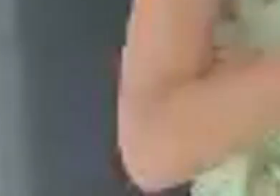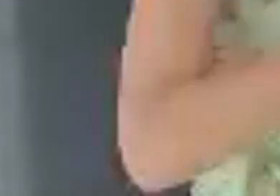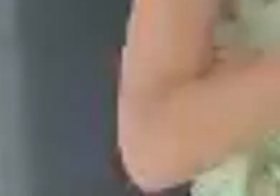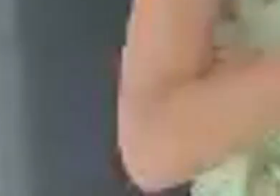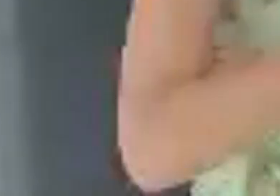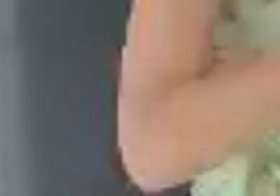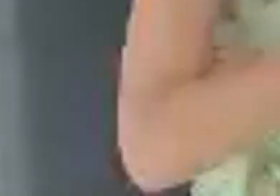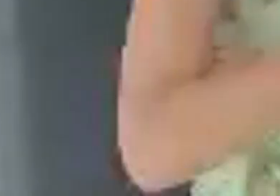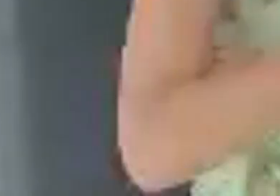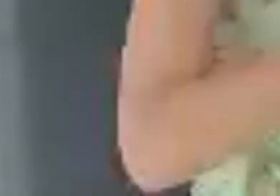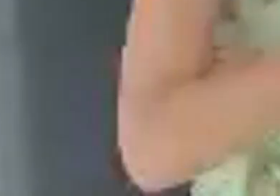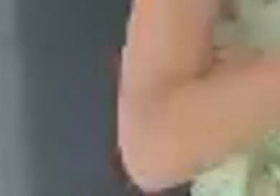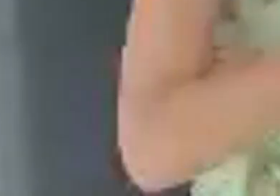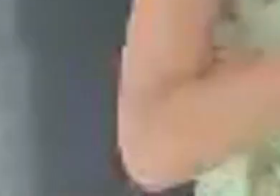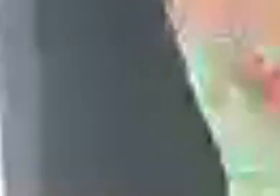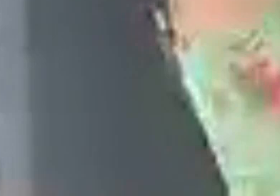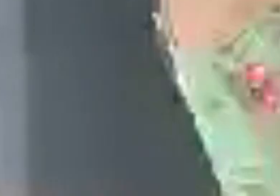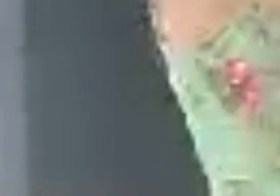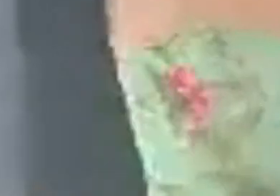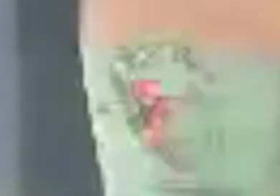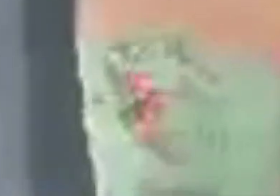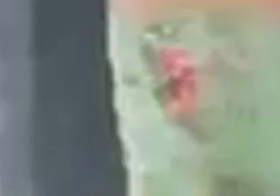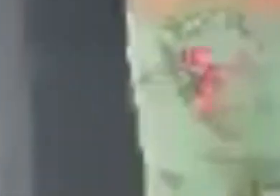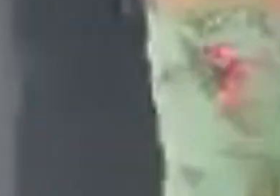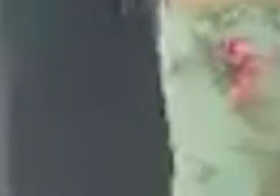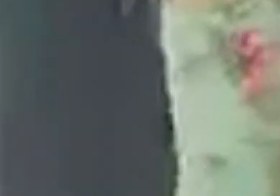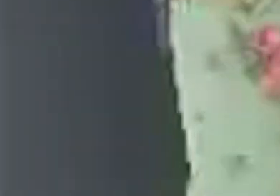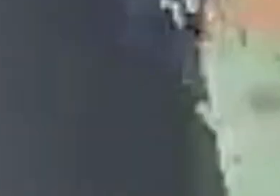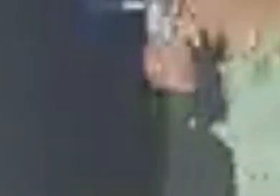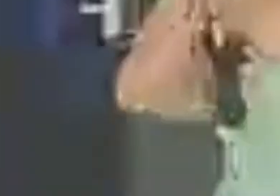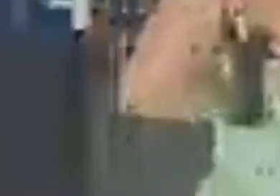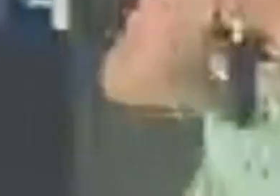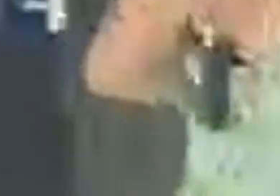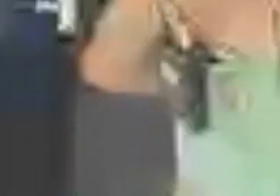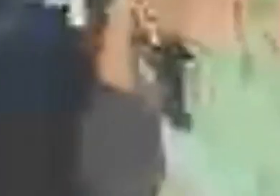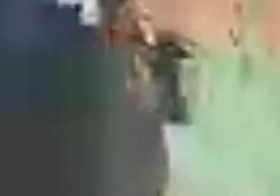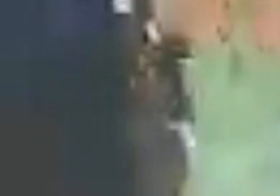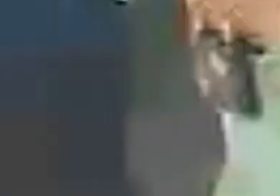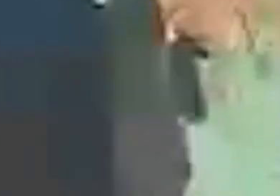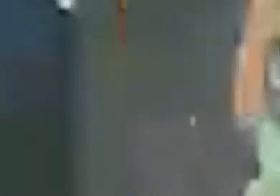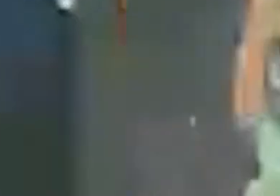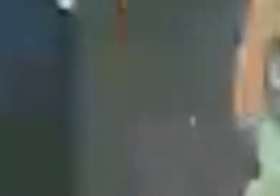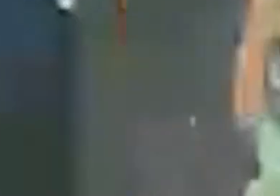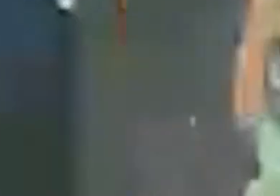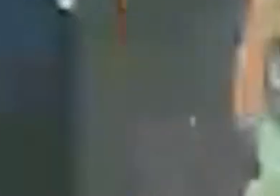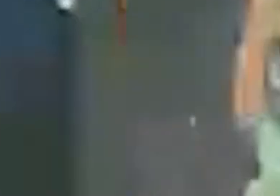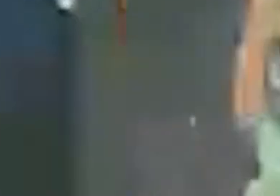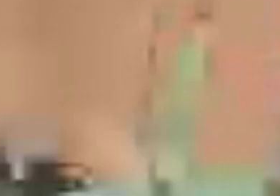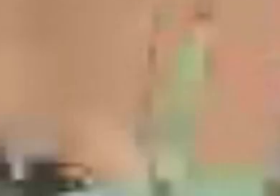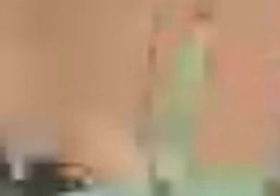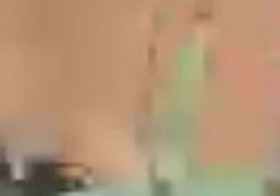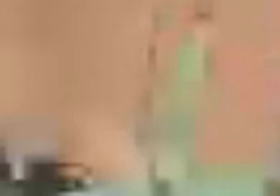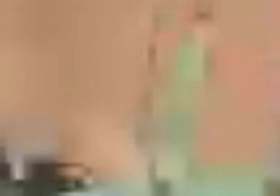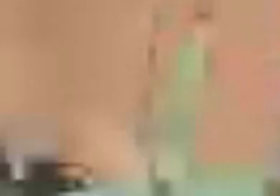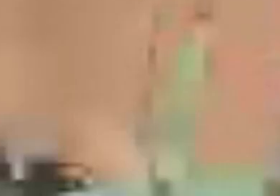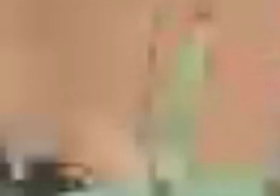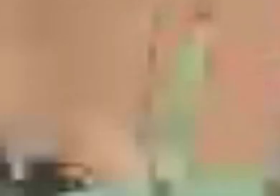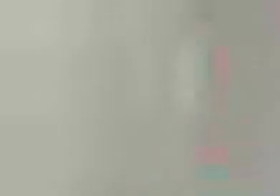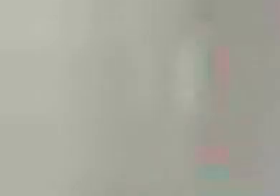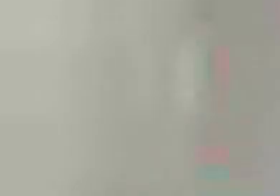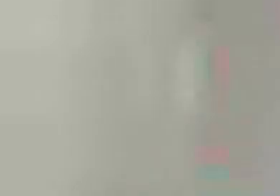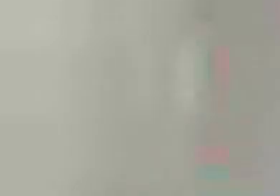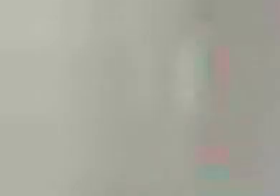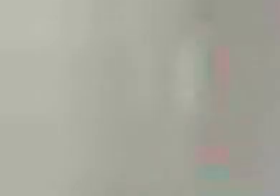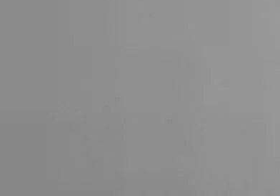que eu faço? Ela já começa bem, né? Sendo barrada aí. Posso entrar. Eu posso entrar, eu tenho que entrar. Dá um chute